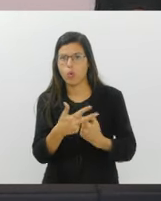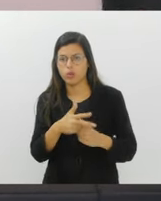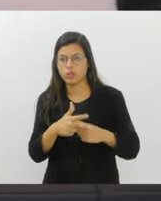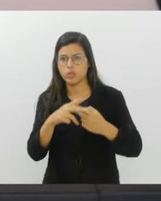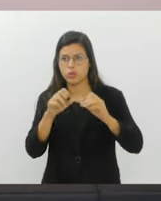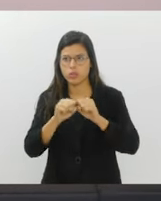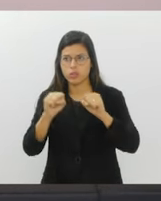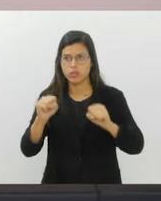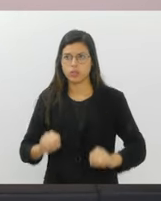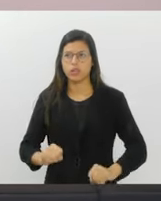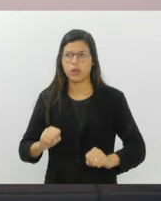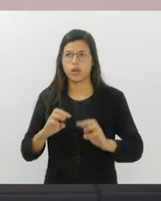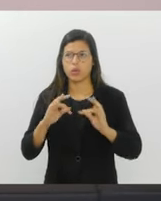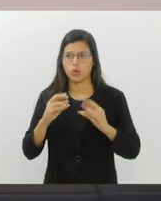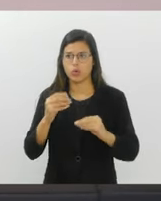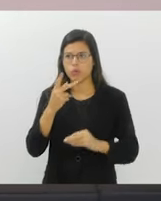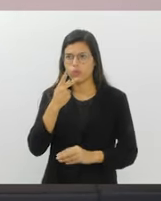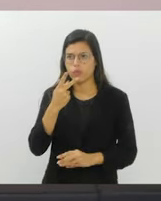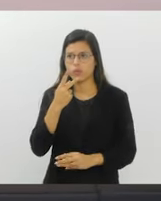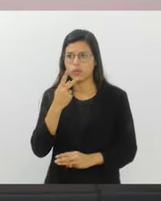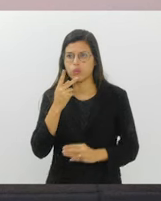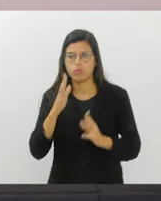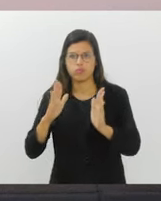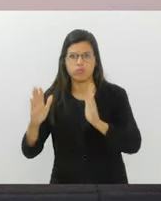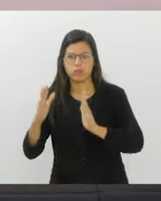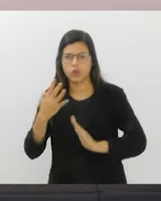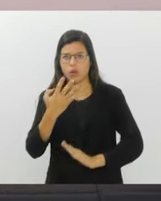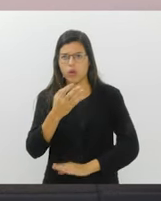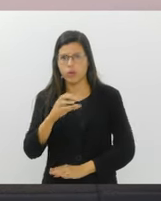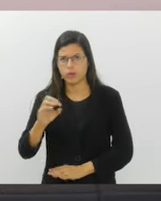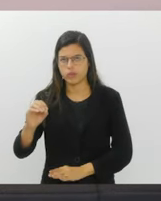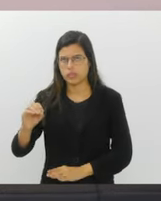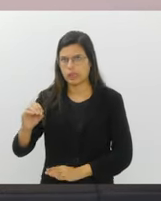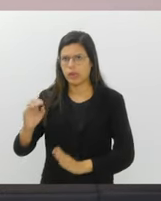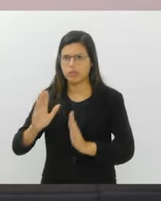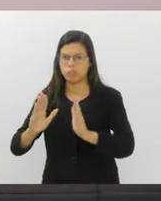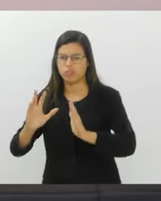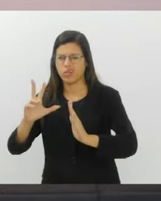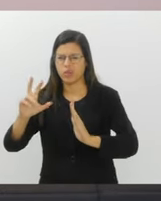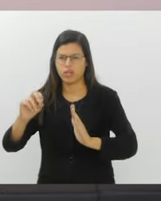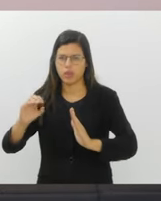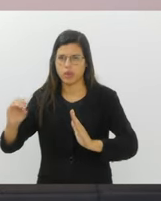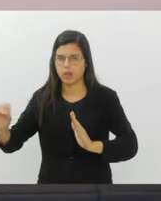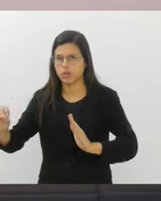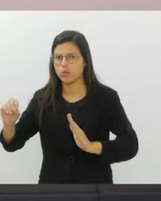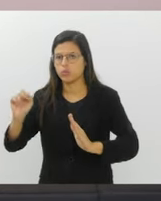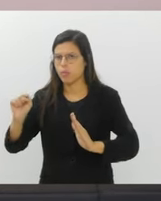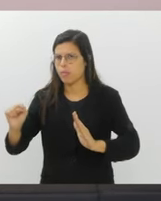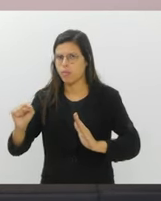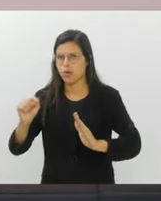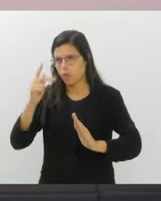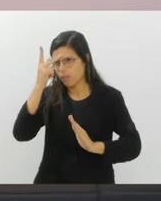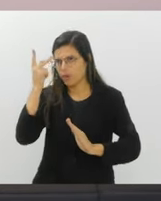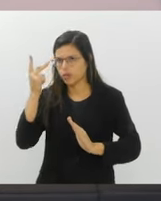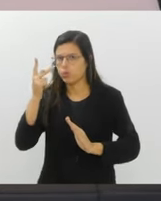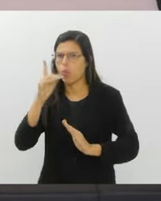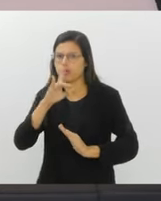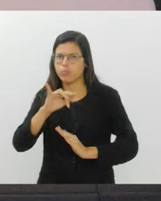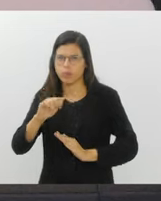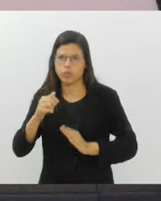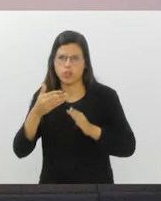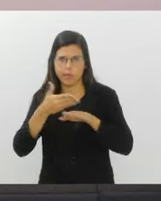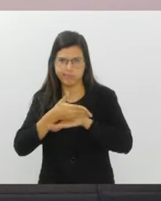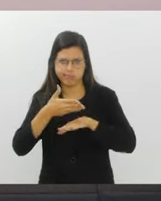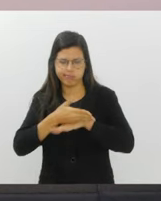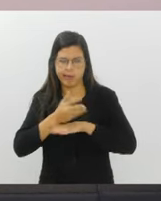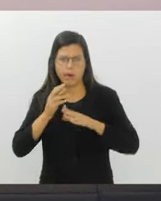que era algo entre 400 e 500 mil passageiros por dia, mas jamais ninguém precisou,